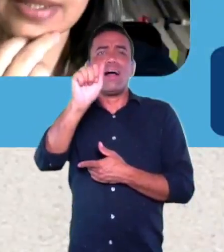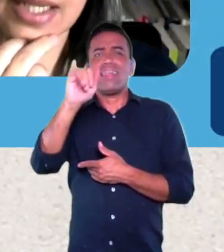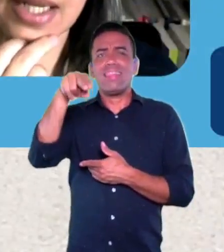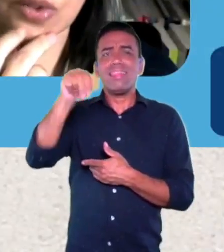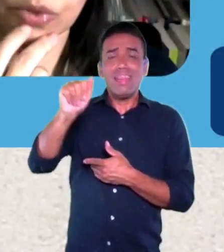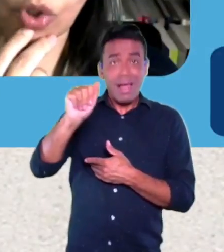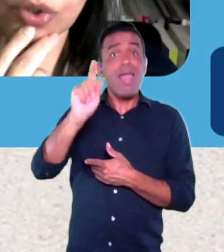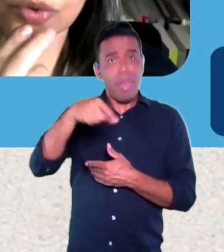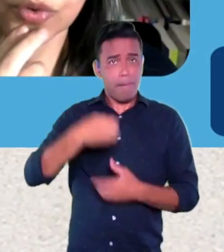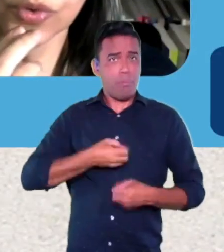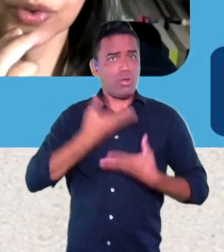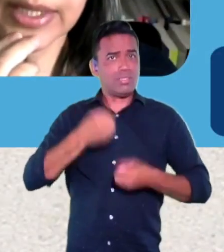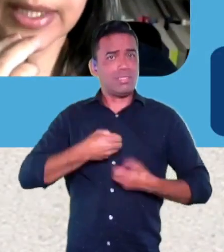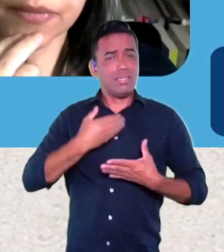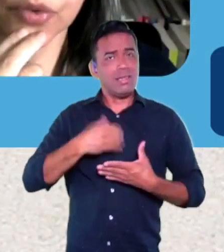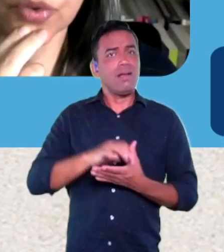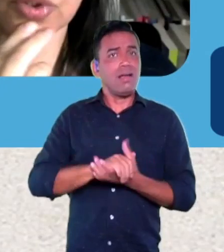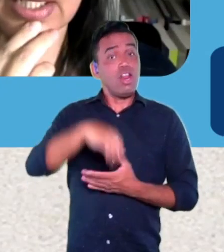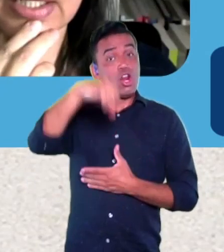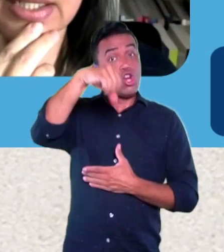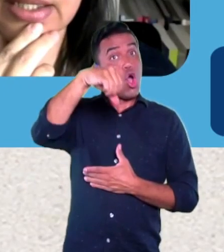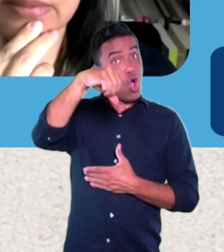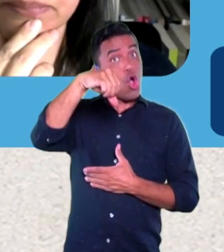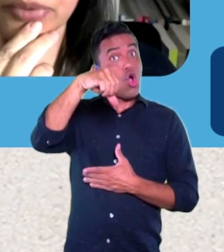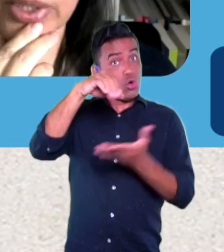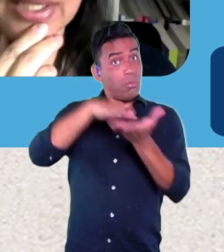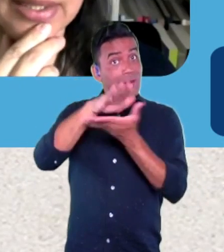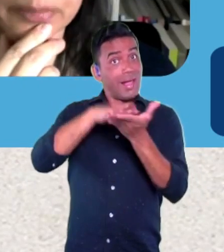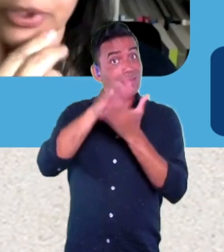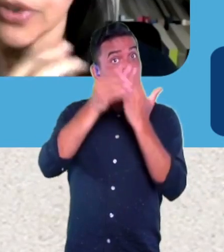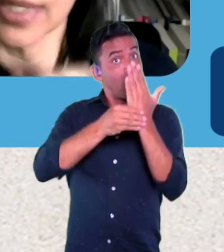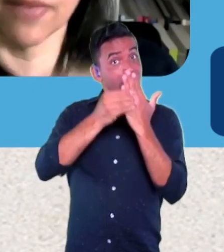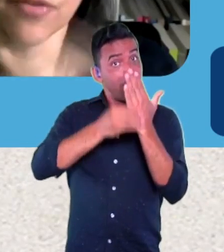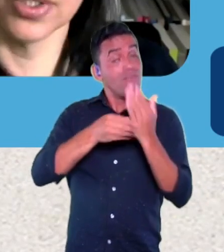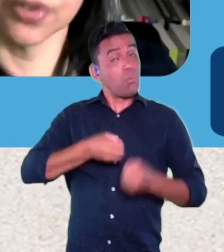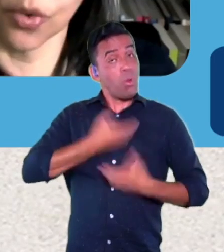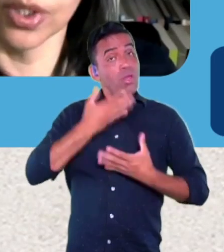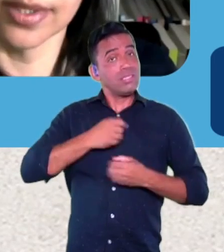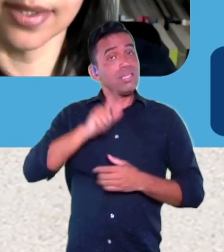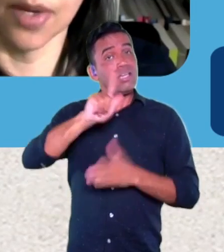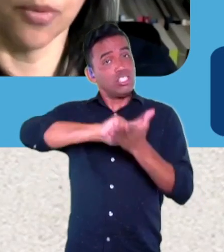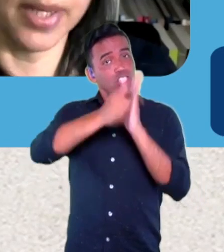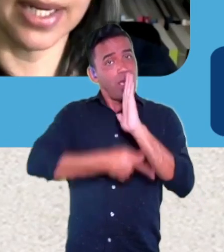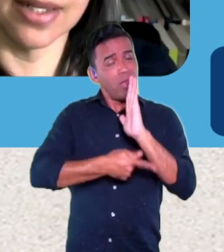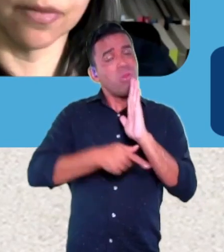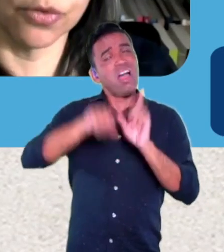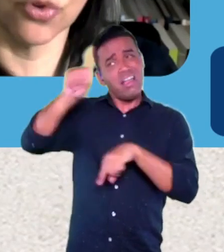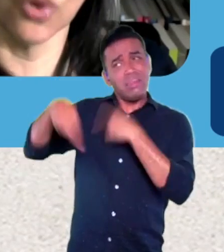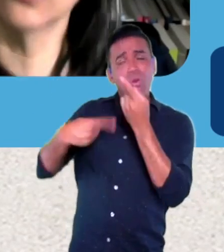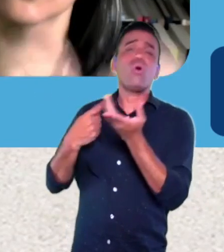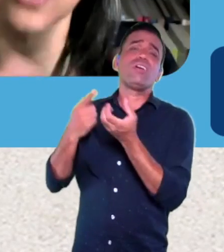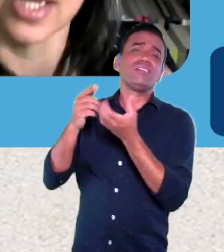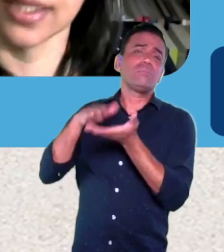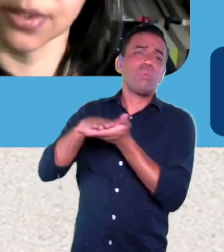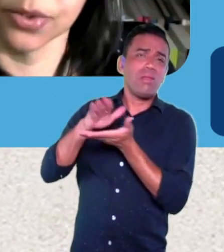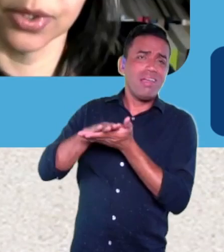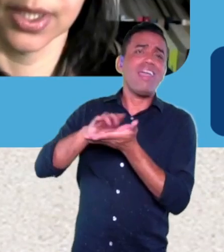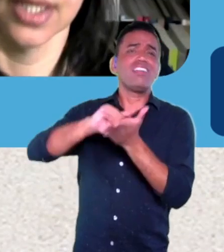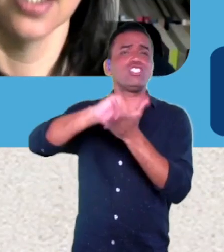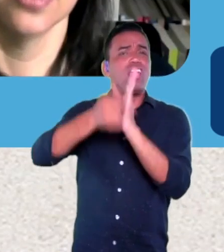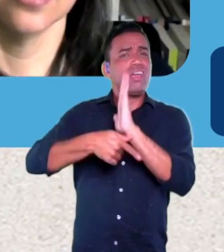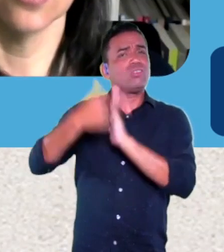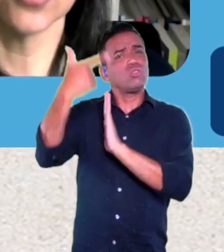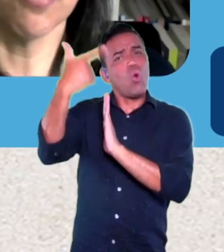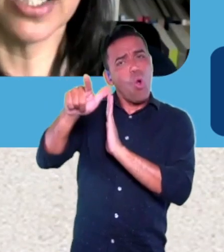De poesia é o nono livro, e porque depois eu escrevi outras coisas, né? Eu publiquei livros de outros